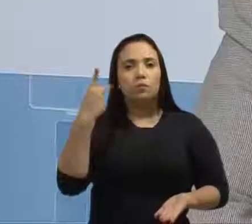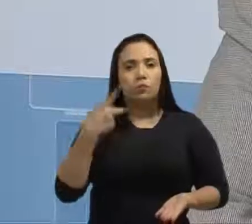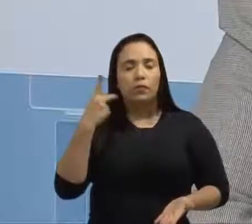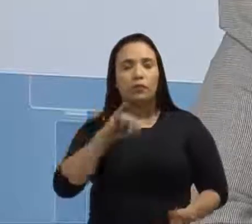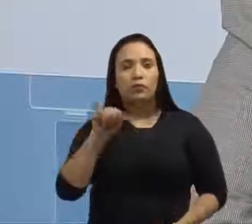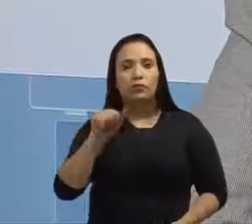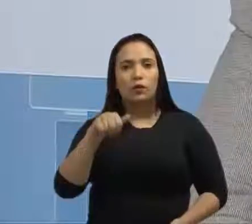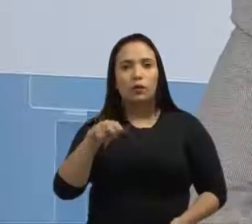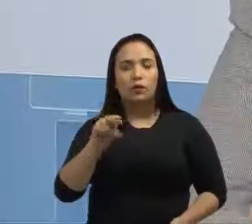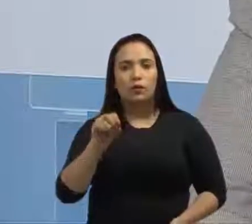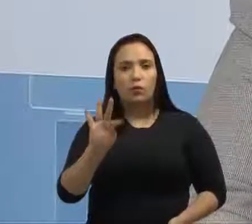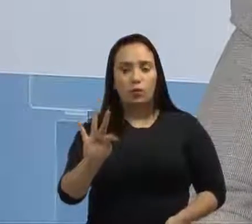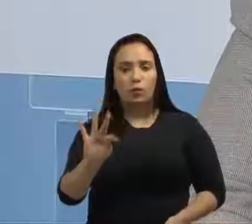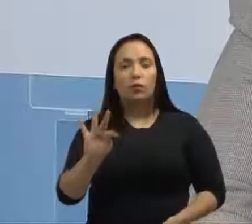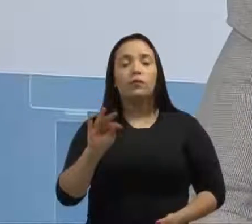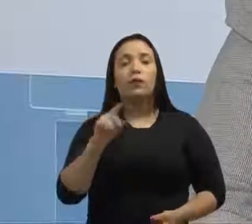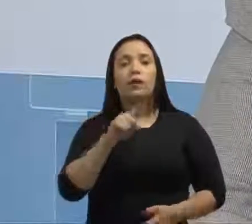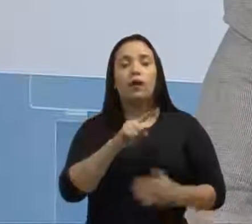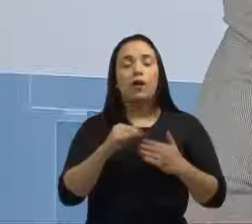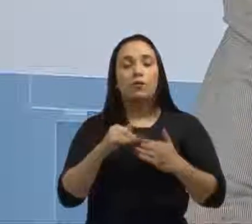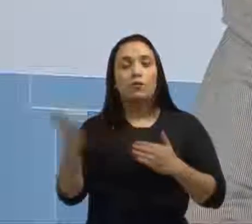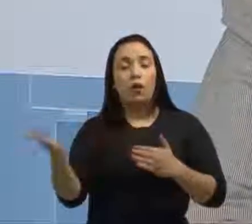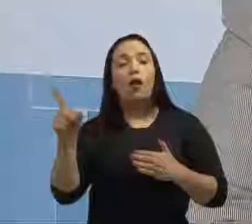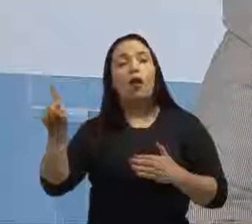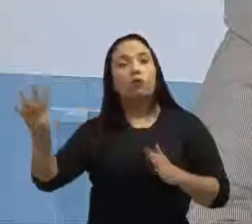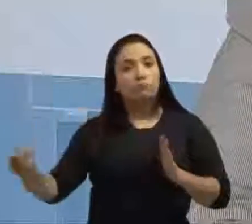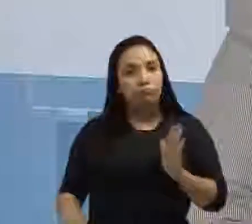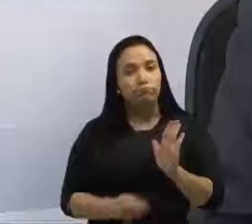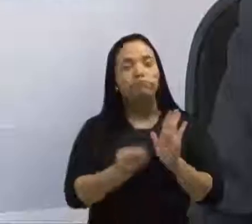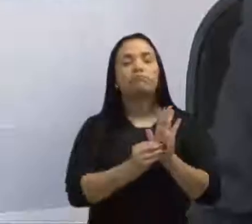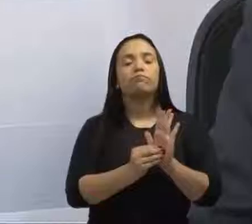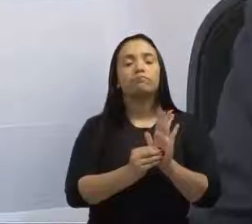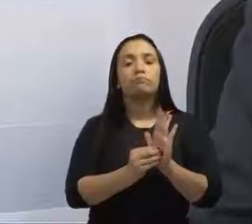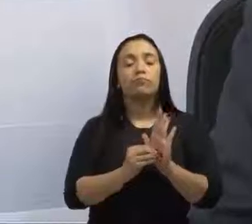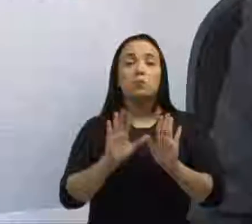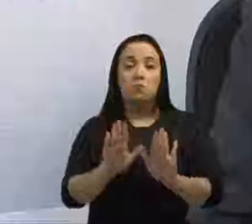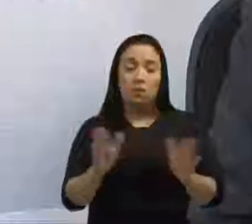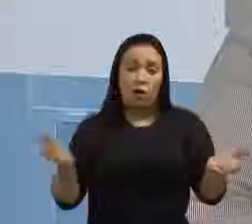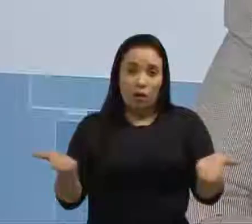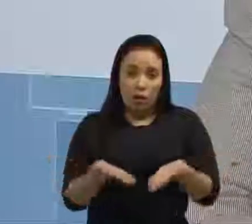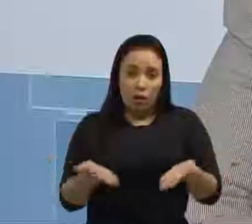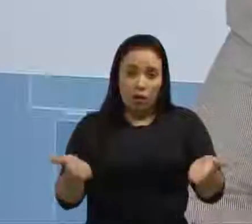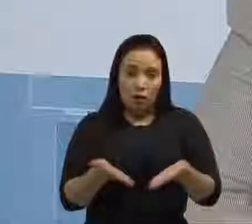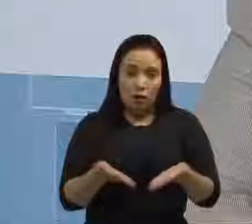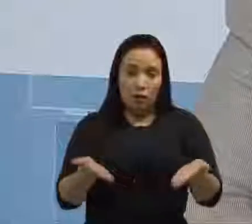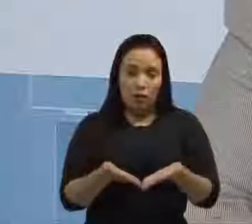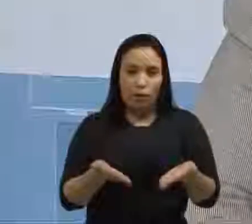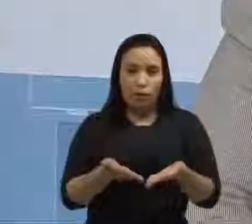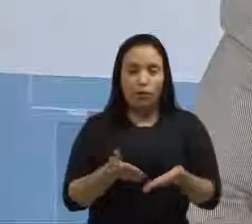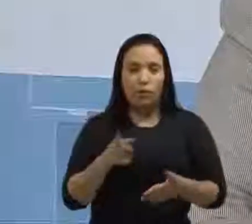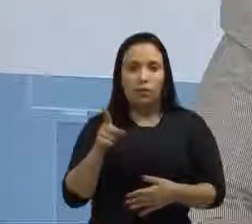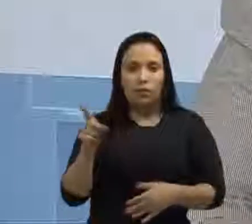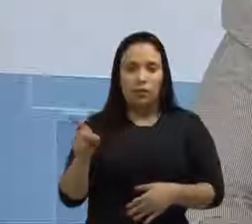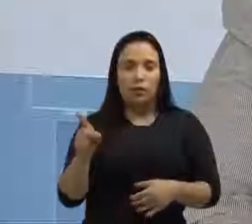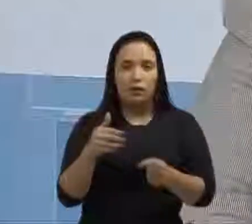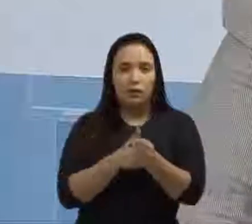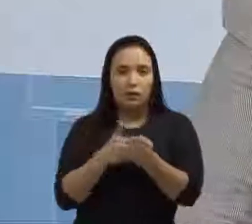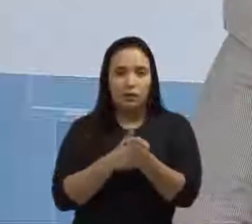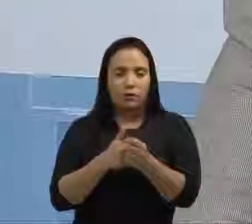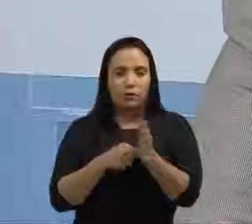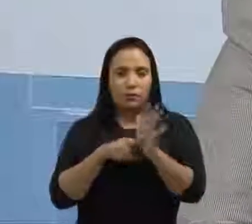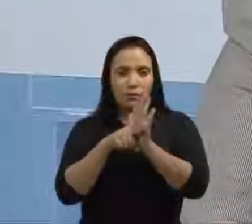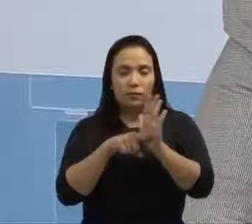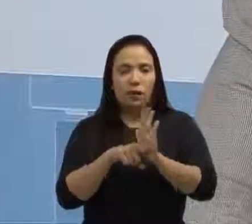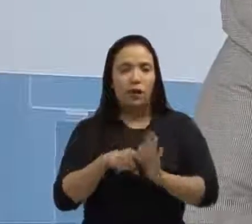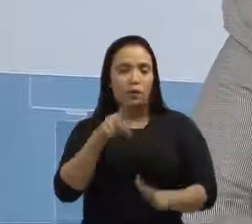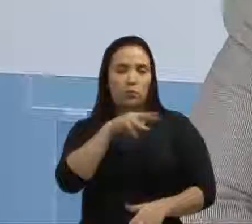o Janot, tinha deixado o presidente fora e ela incluiu. Exatamente. Mas esse agora, Luiz, esse que foi a quebra de sigilo, o